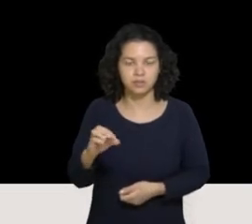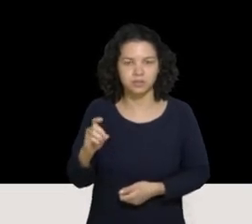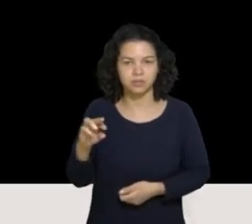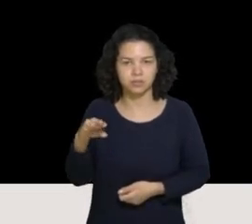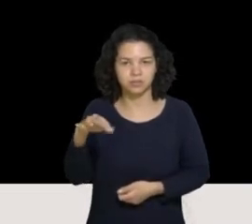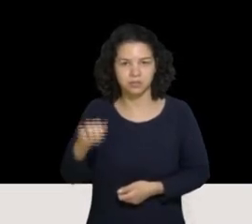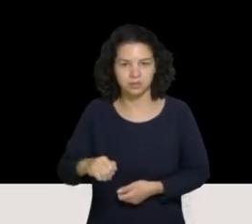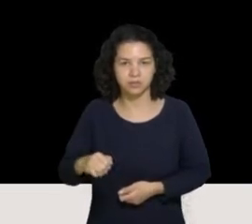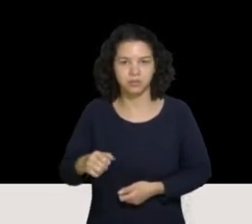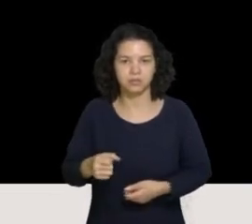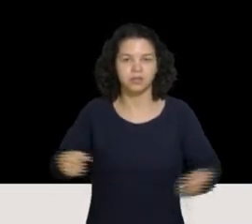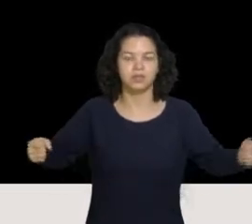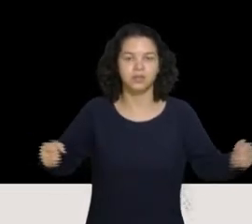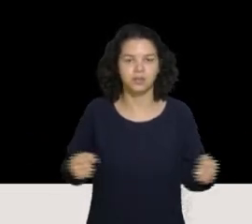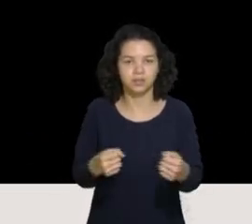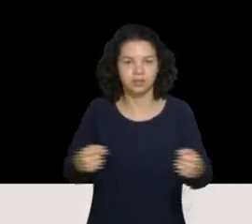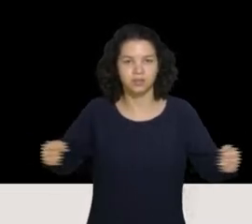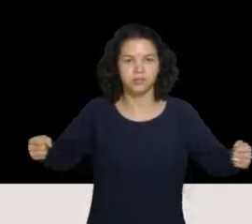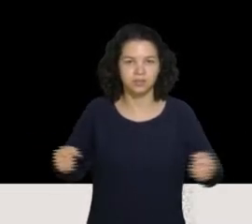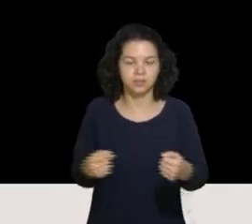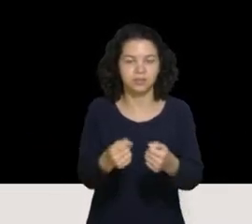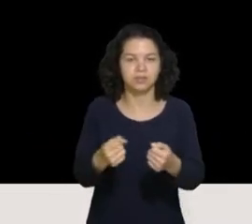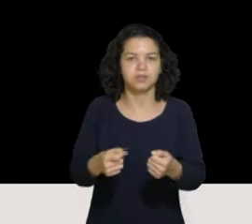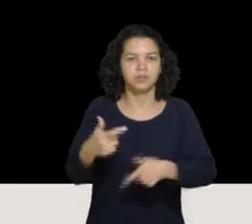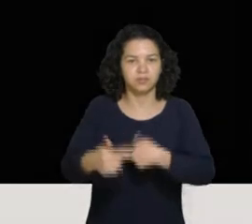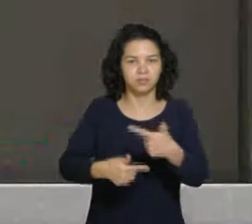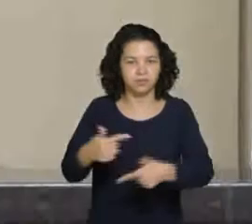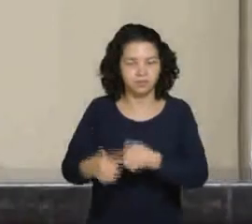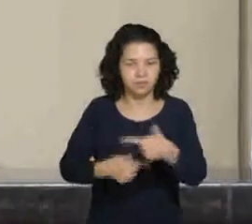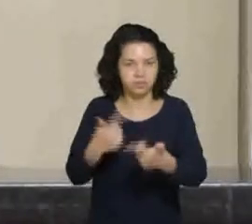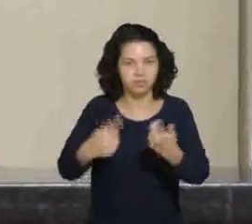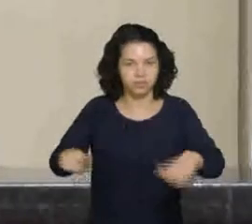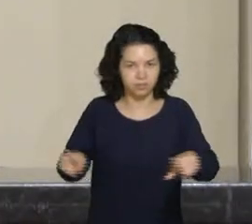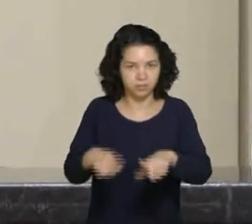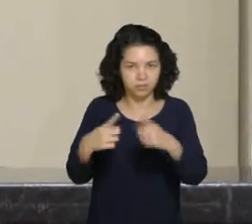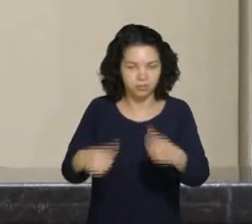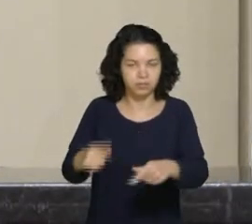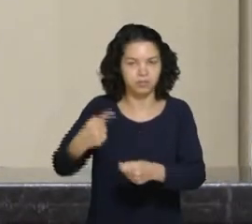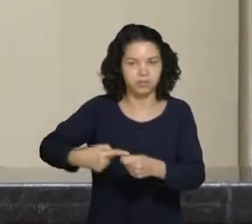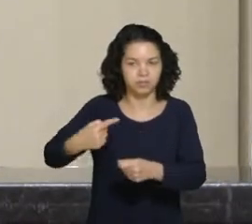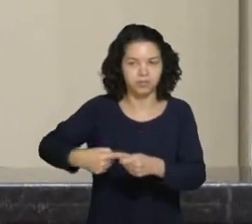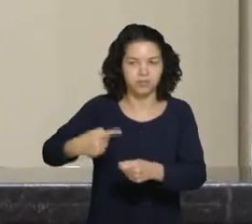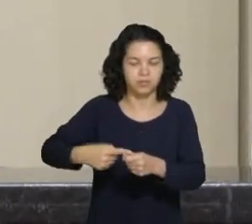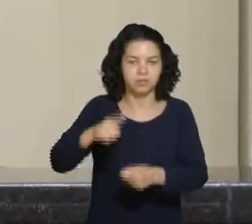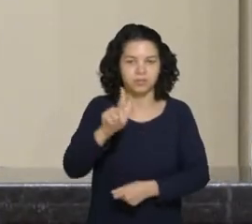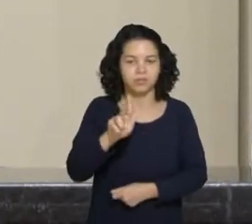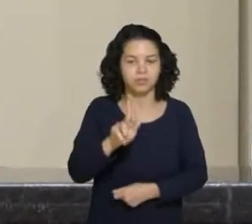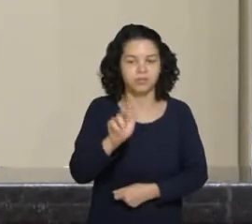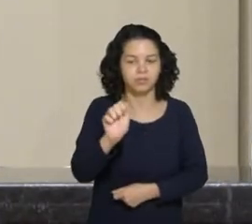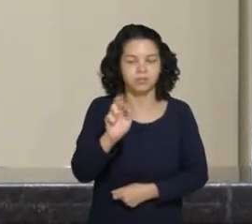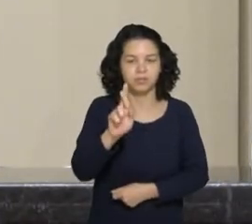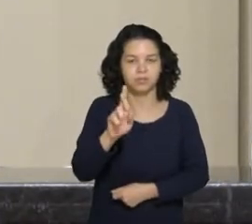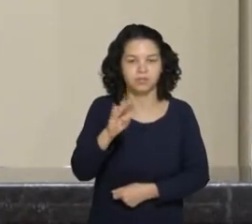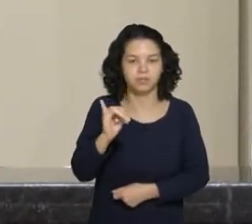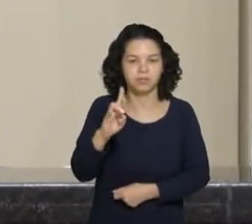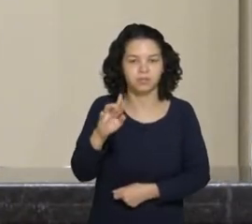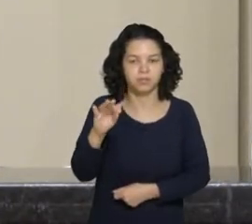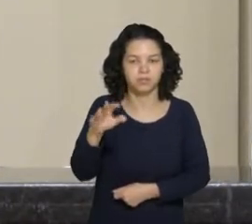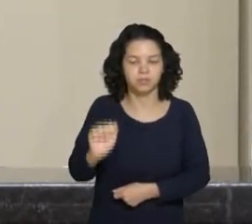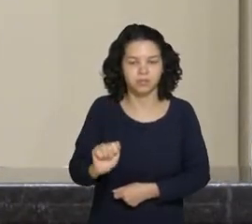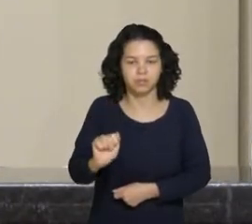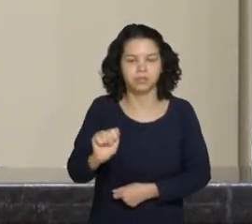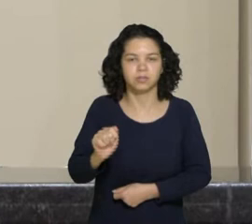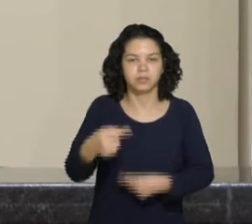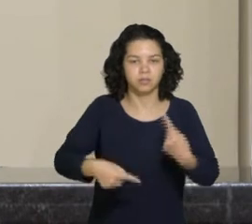tradição musical do município de Guabiruba em discussão em votação